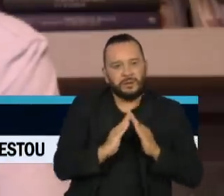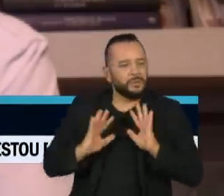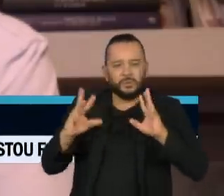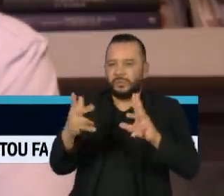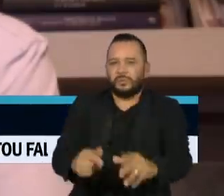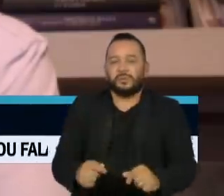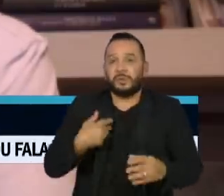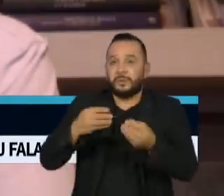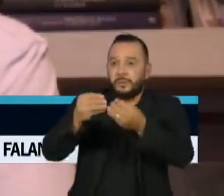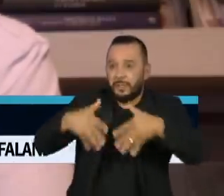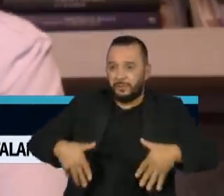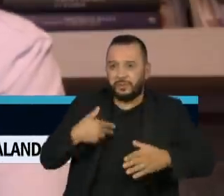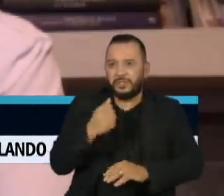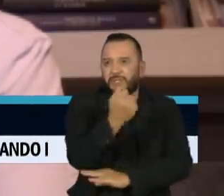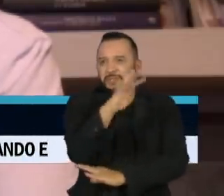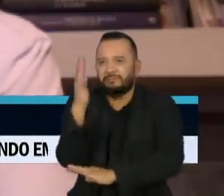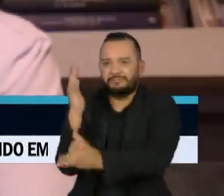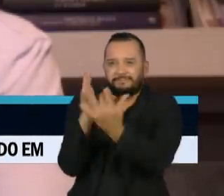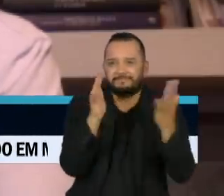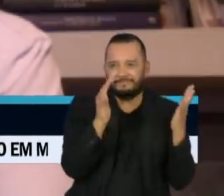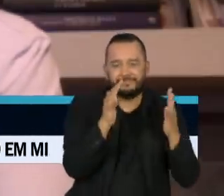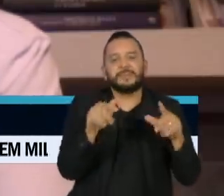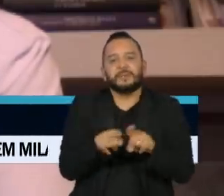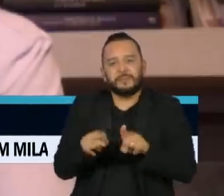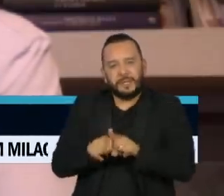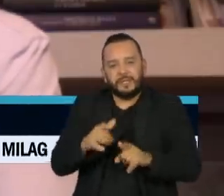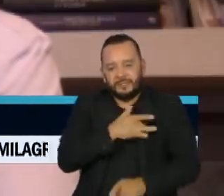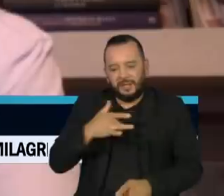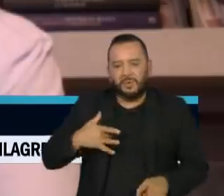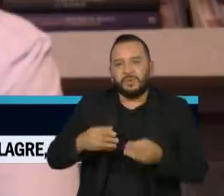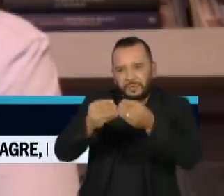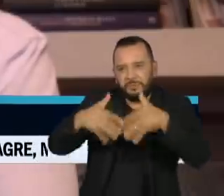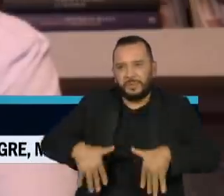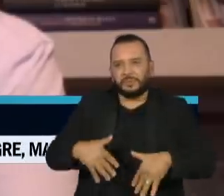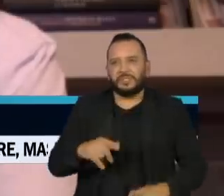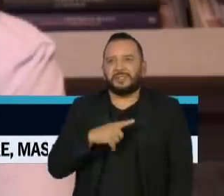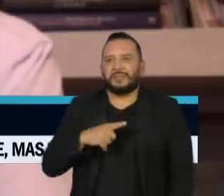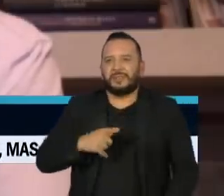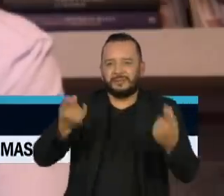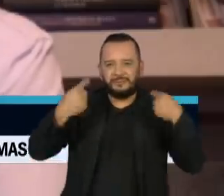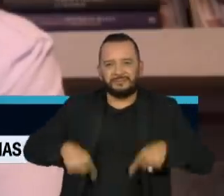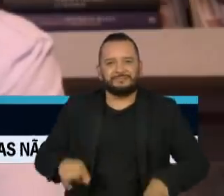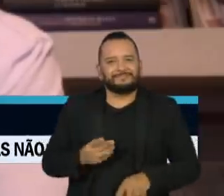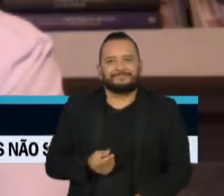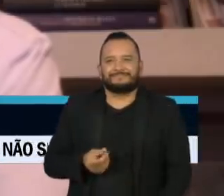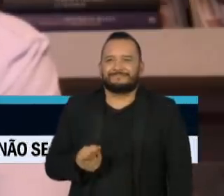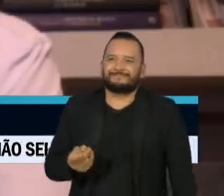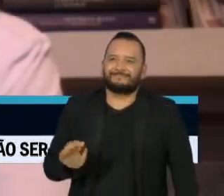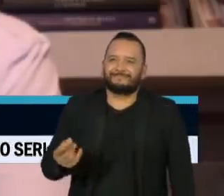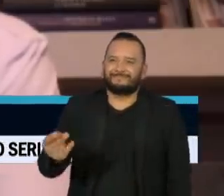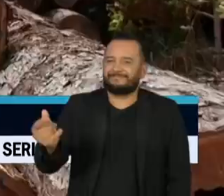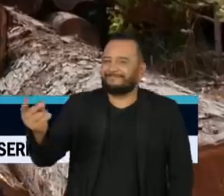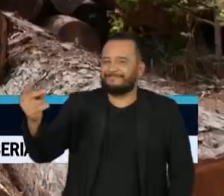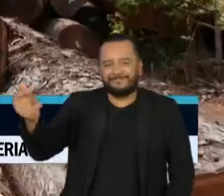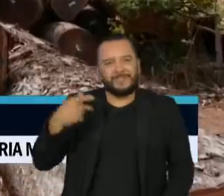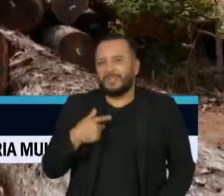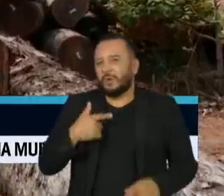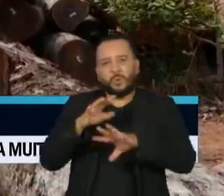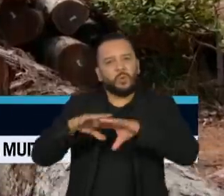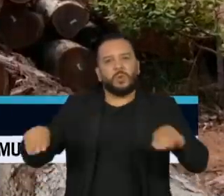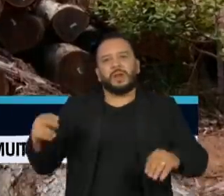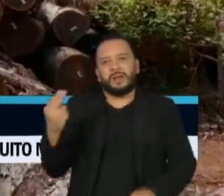dano à saúde humana, largo, persistente, duradouro e irreversível.